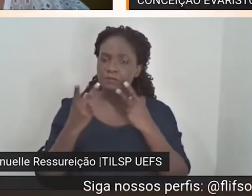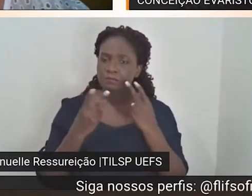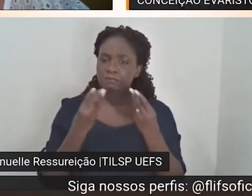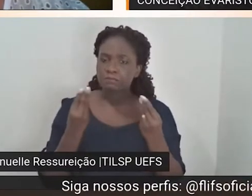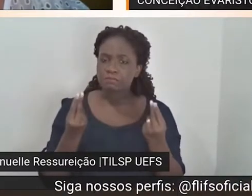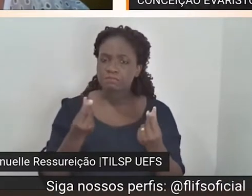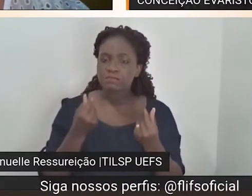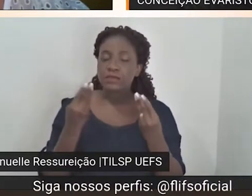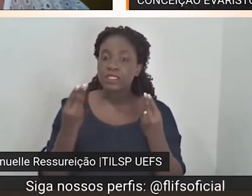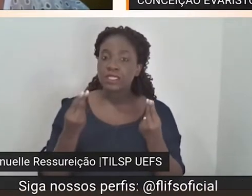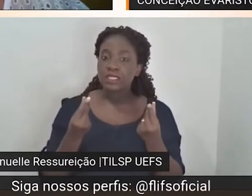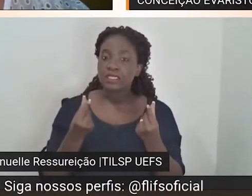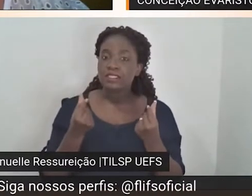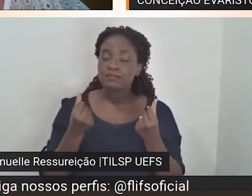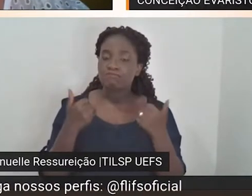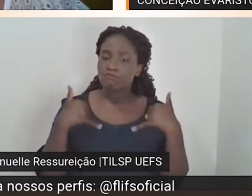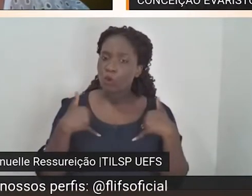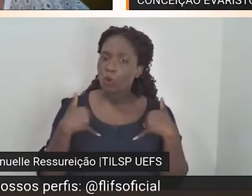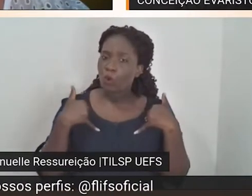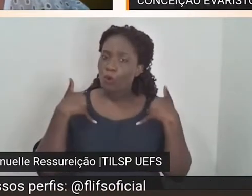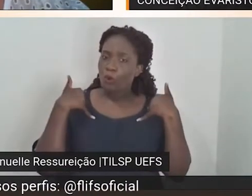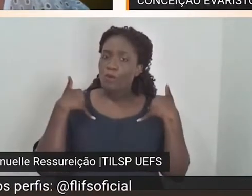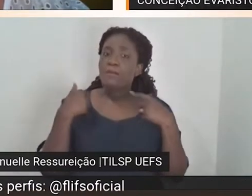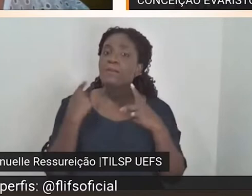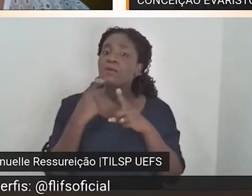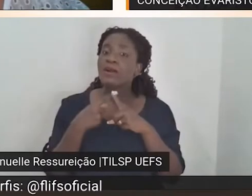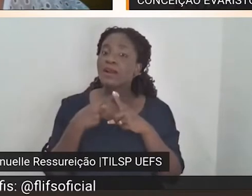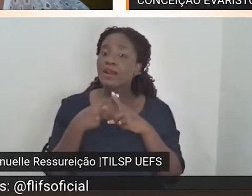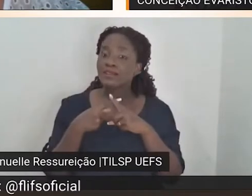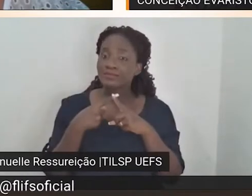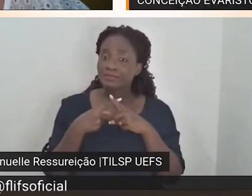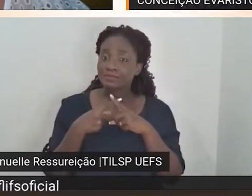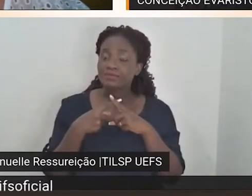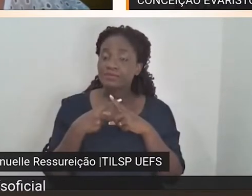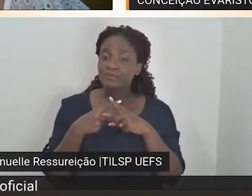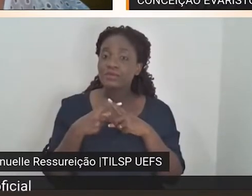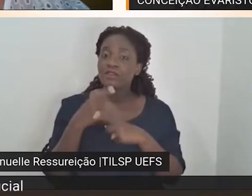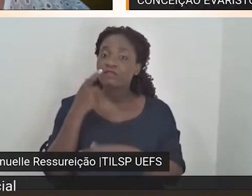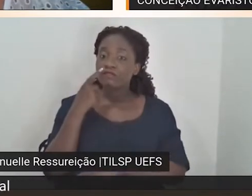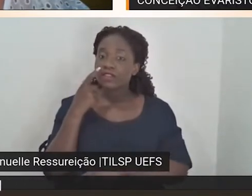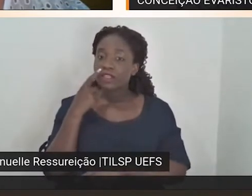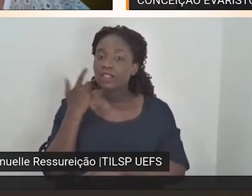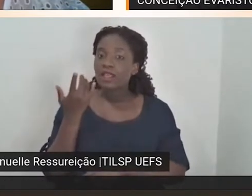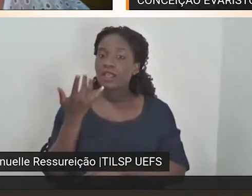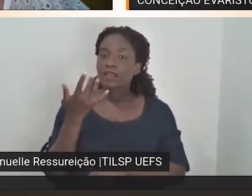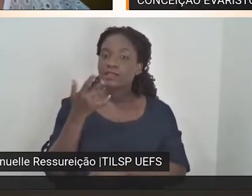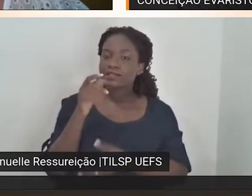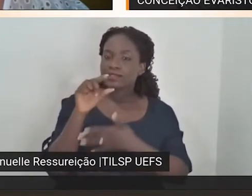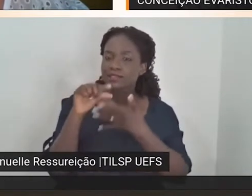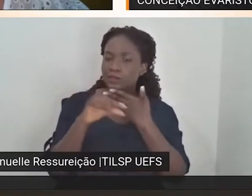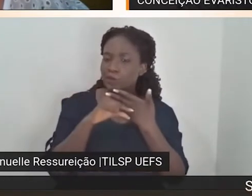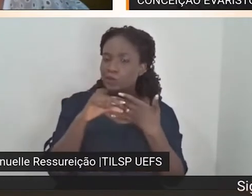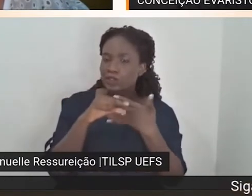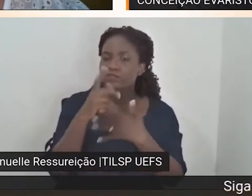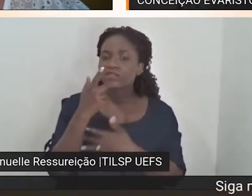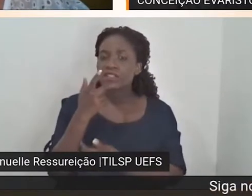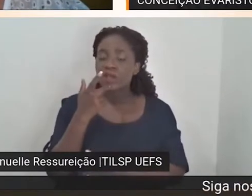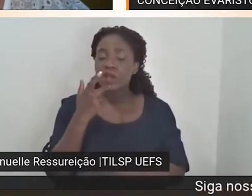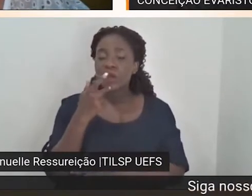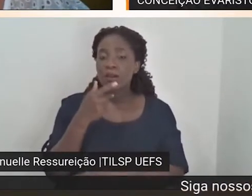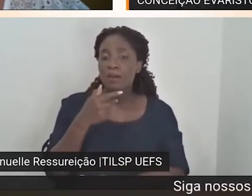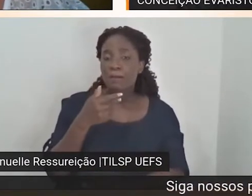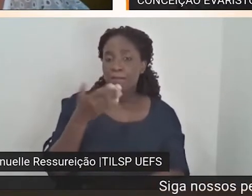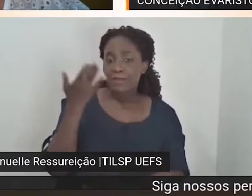com certo orgulho, porque eu já ouvi de muitos escritores dizendo assim, quando eu fiz